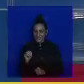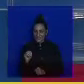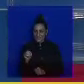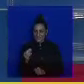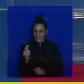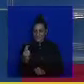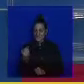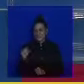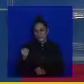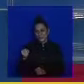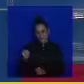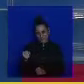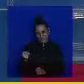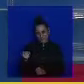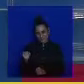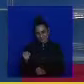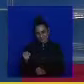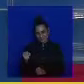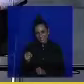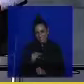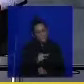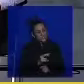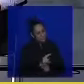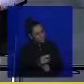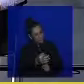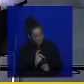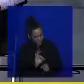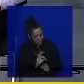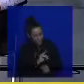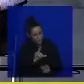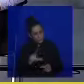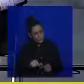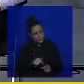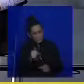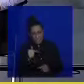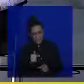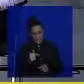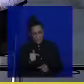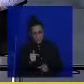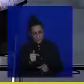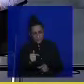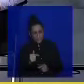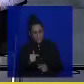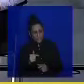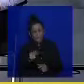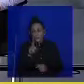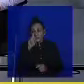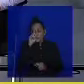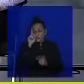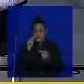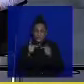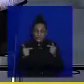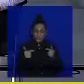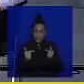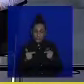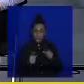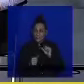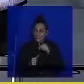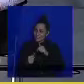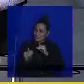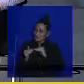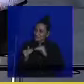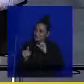10 e 28. Senhoras auditoras, as senhoras confirmam os 7 números sorteados do dia de sorte?